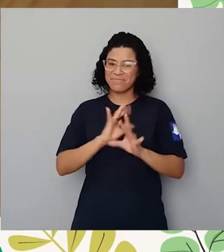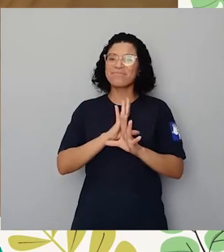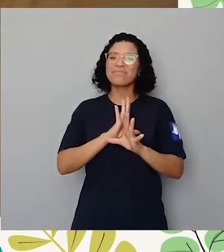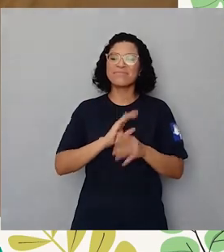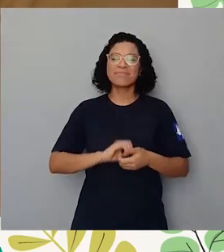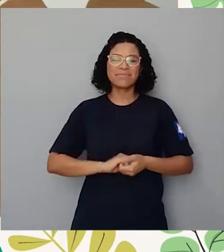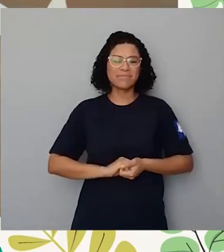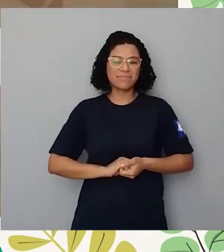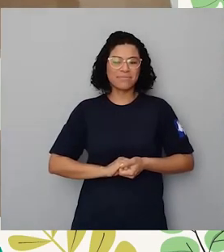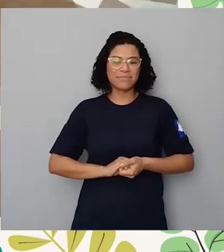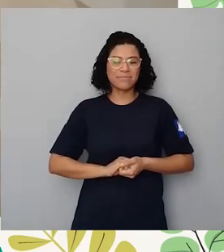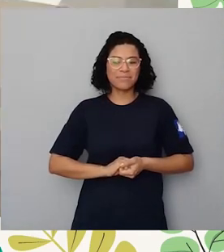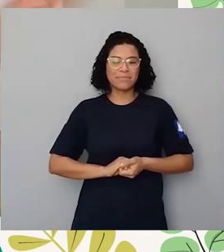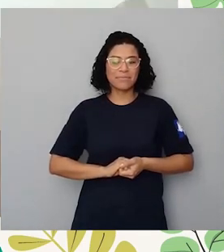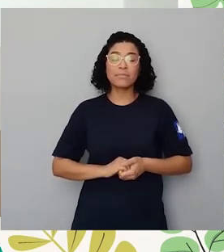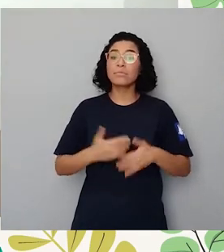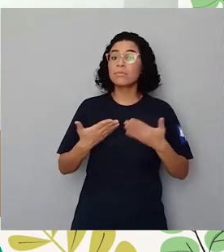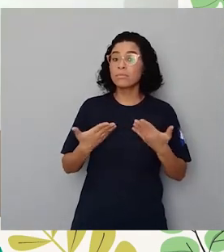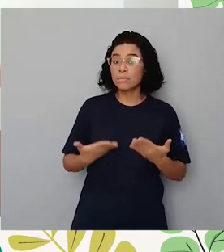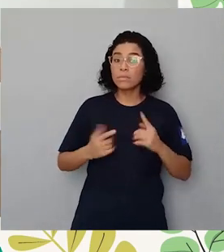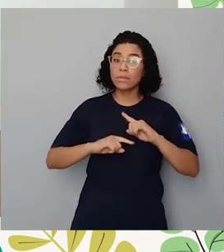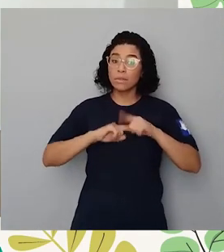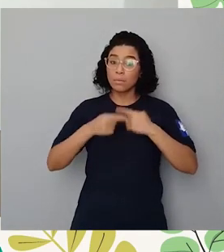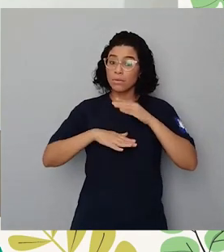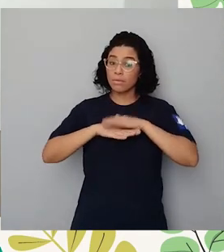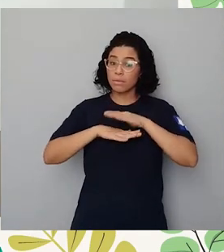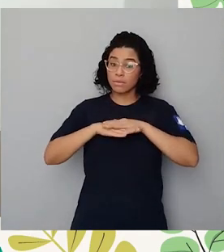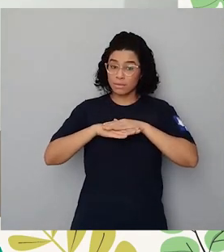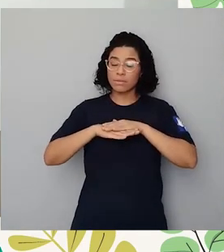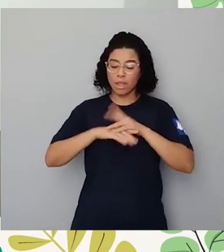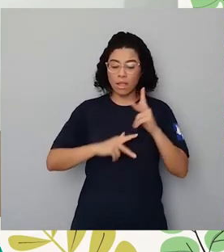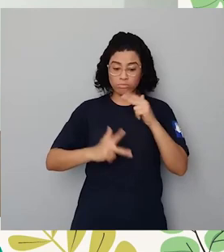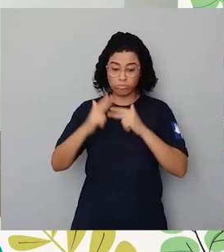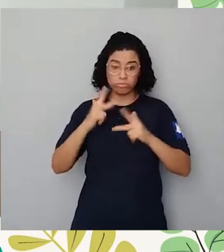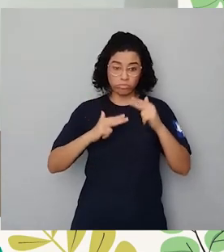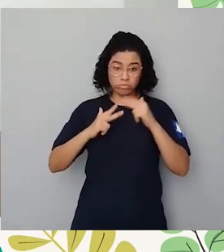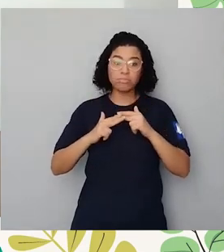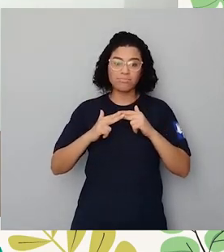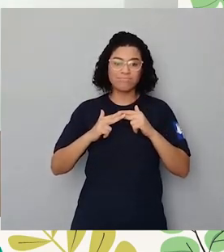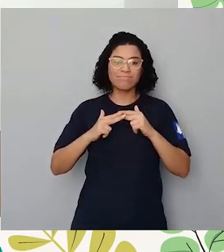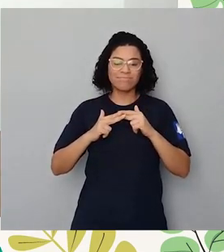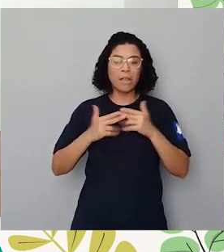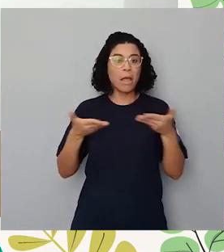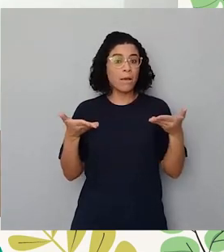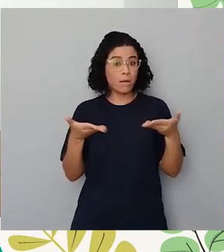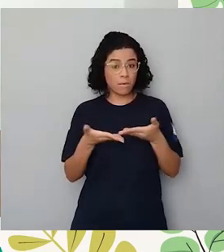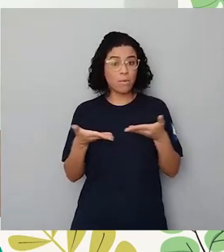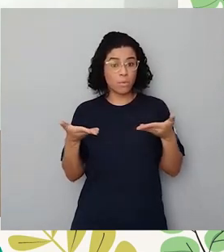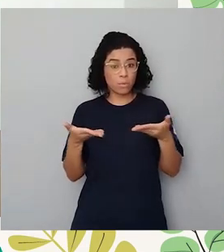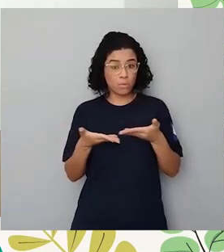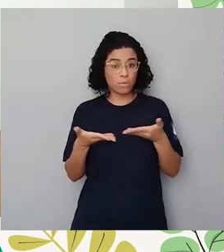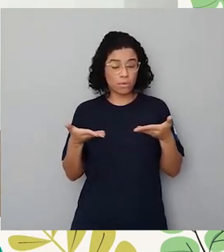Prontinho. Aí, tá o nosso tangrã. Bom, então, depois de fazer o nosso tangrã, né, de marcar e cortar,